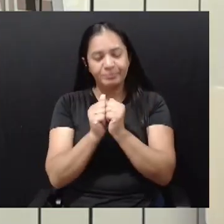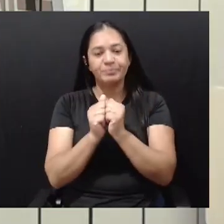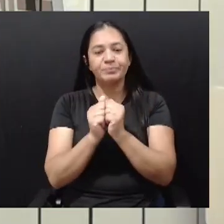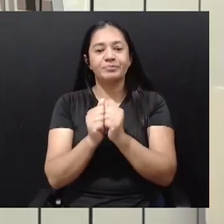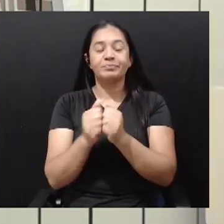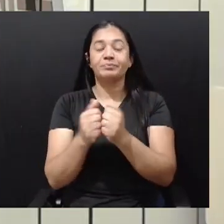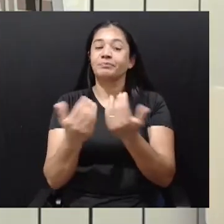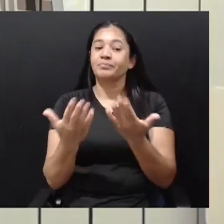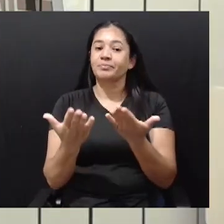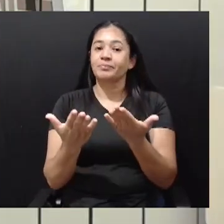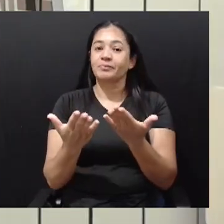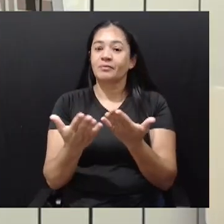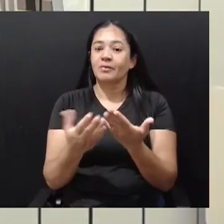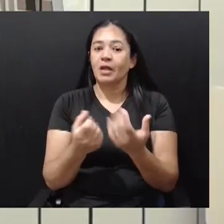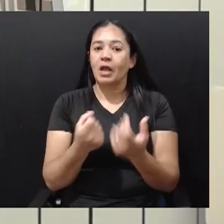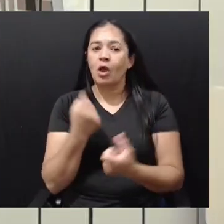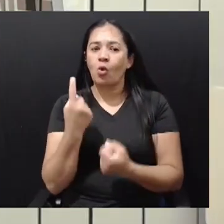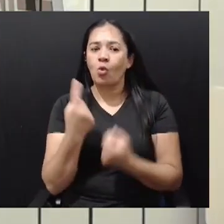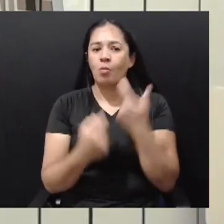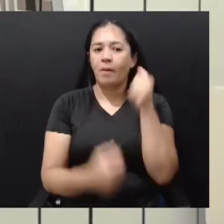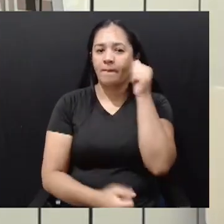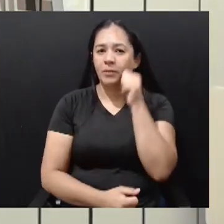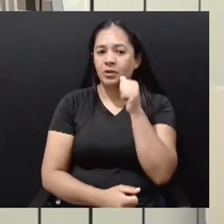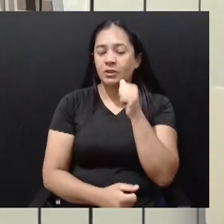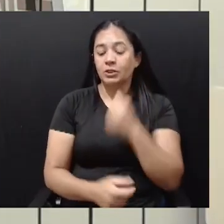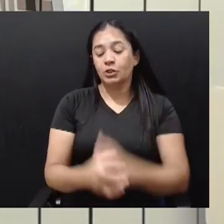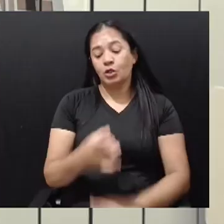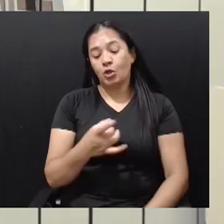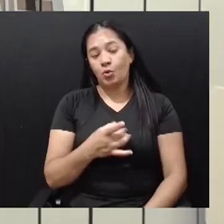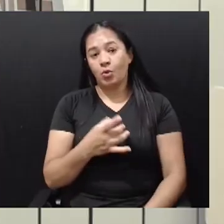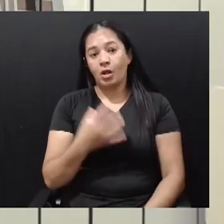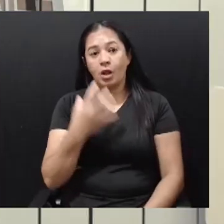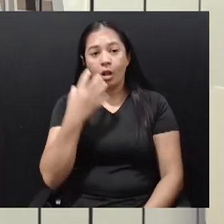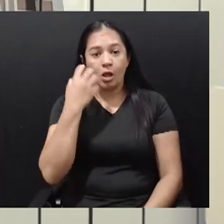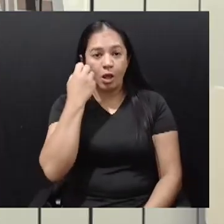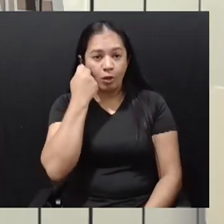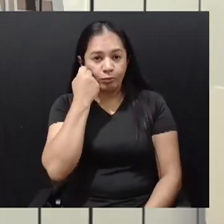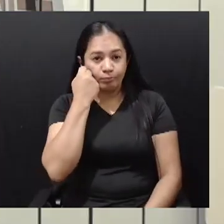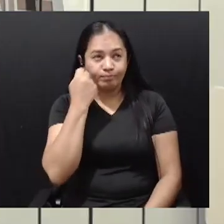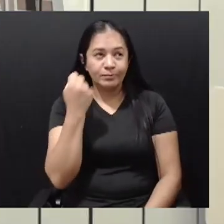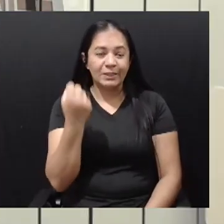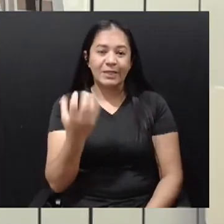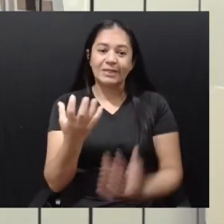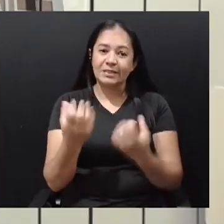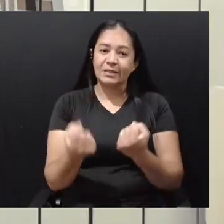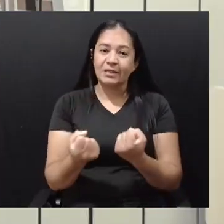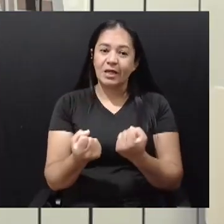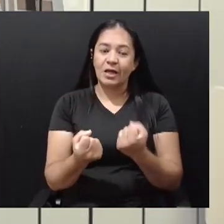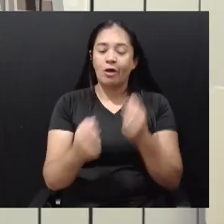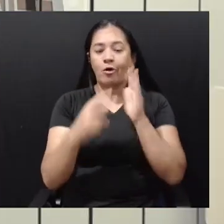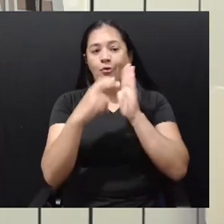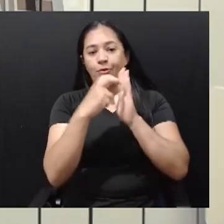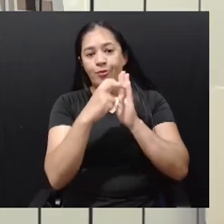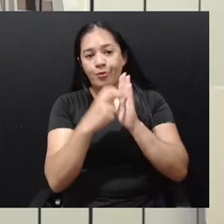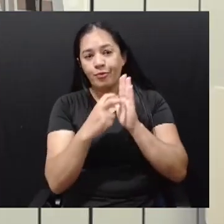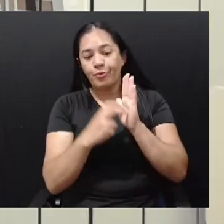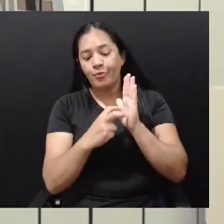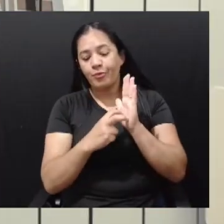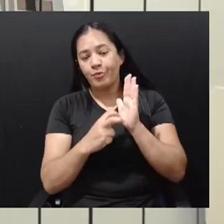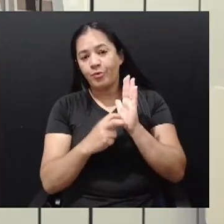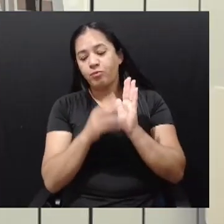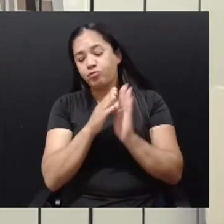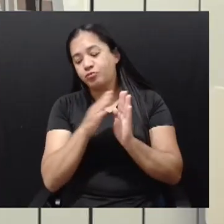muitas mulheres ainda têm receio de adotar algum método contraceptivo de longo prazo. Por isso, a nossa